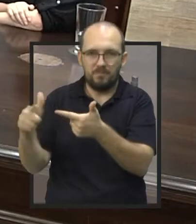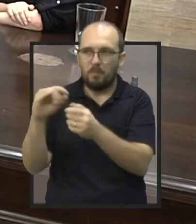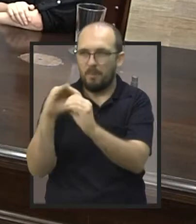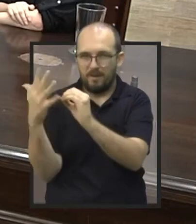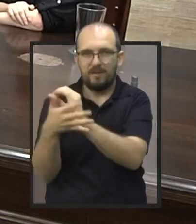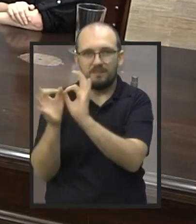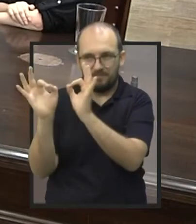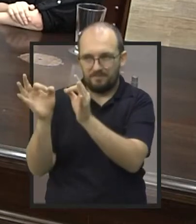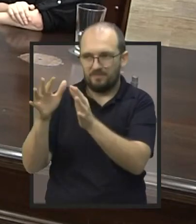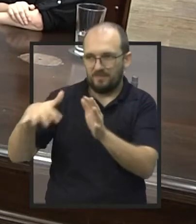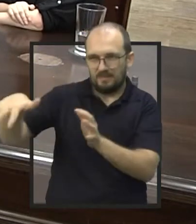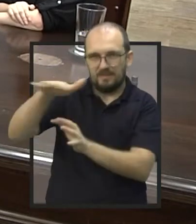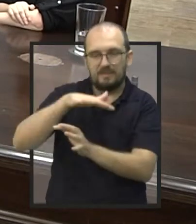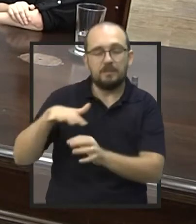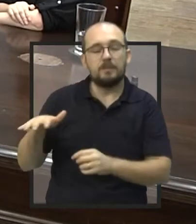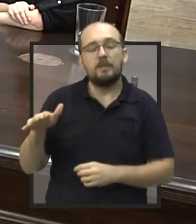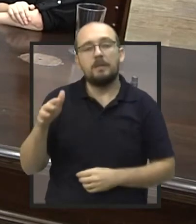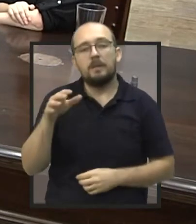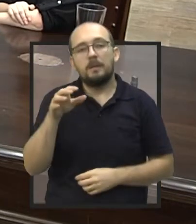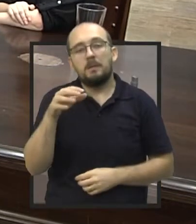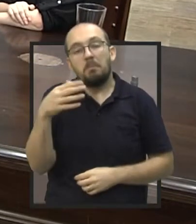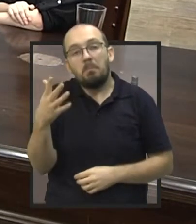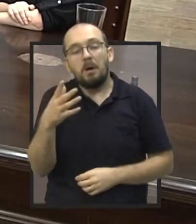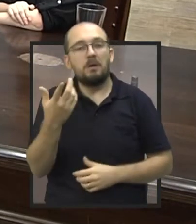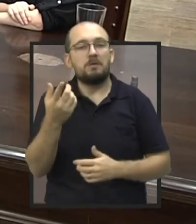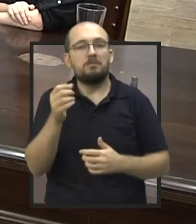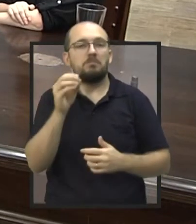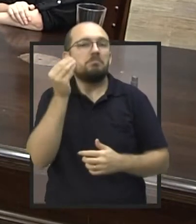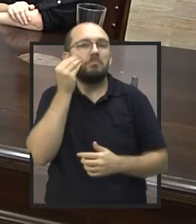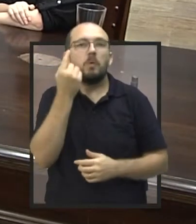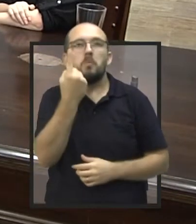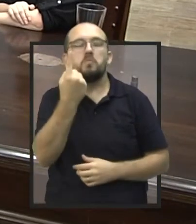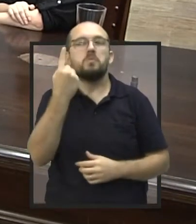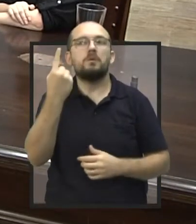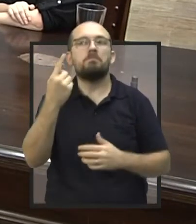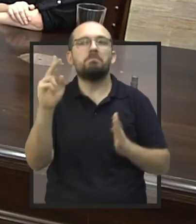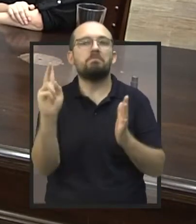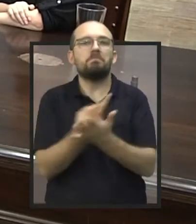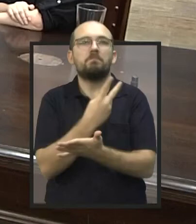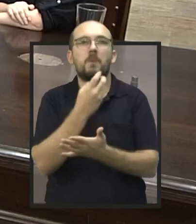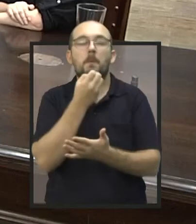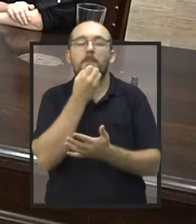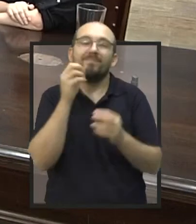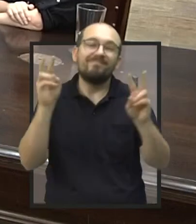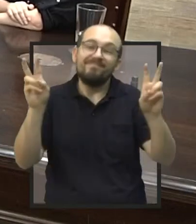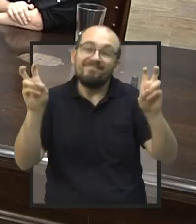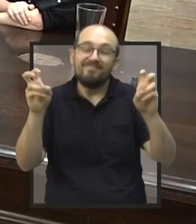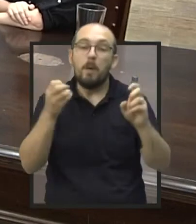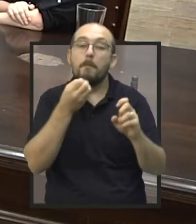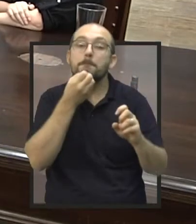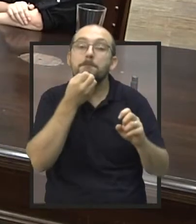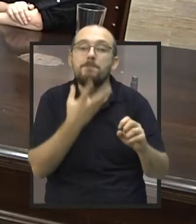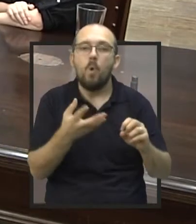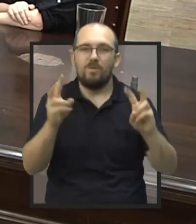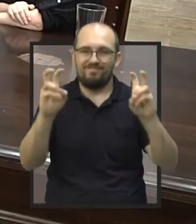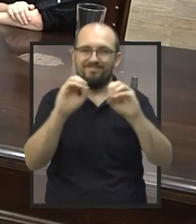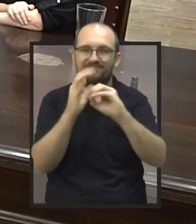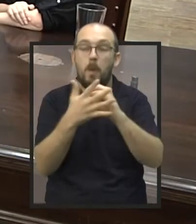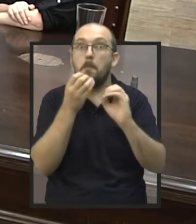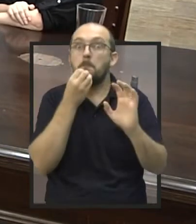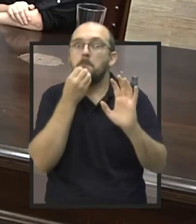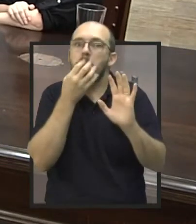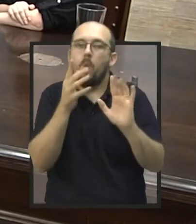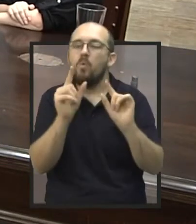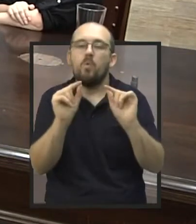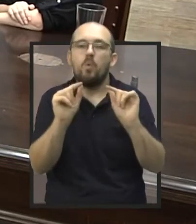você escreveu esse livro antes da pandemia, né? Então eram aqueles surtos cotidianos de um período